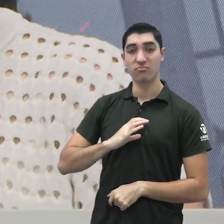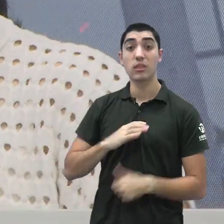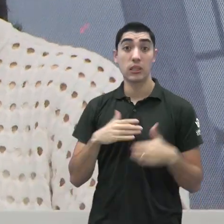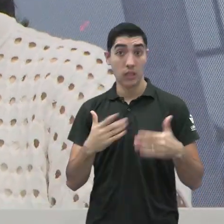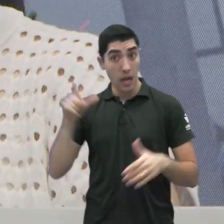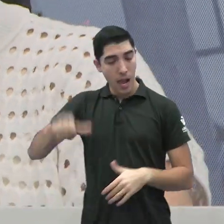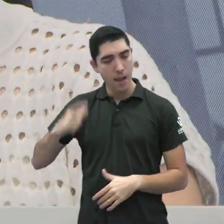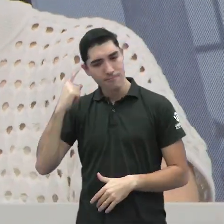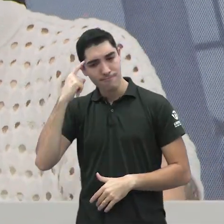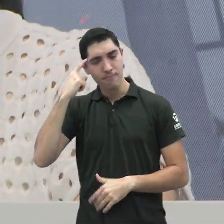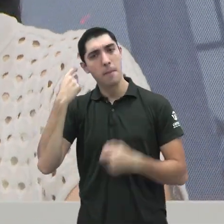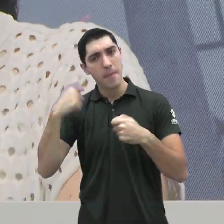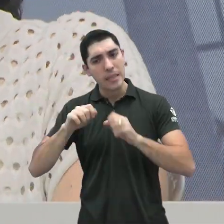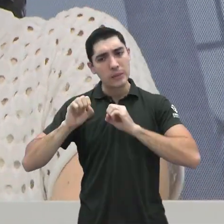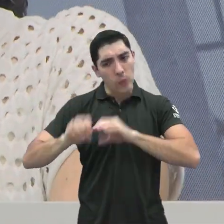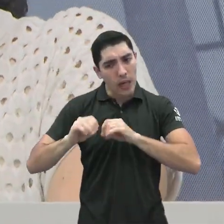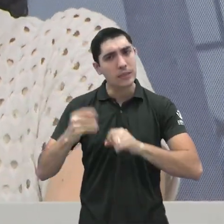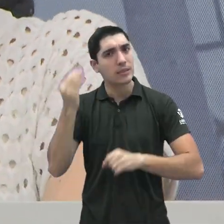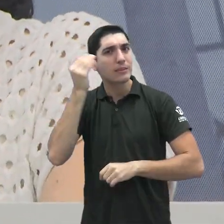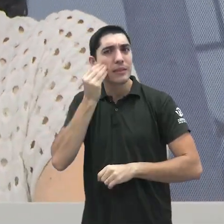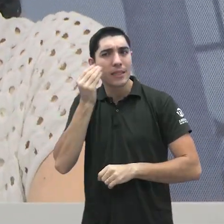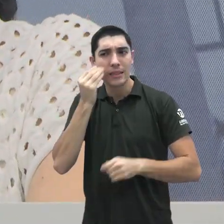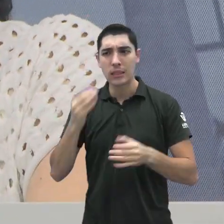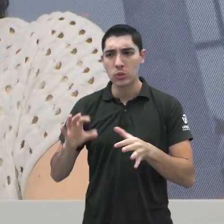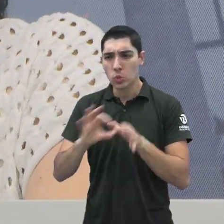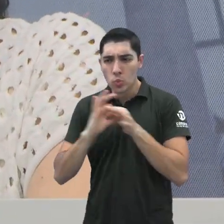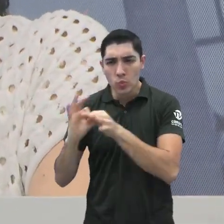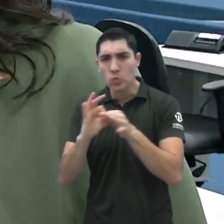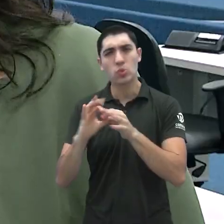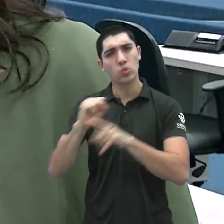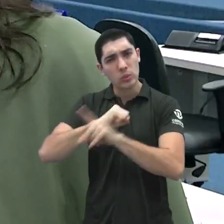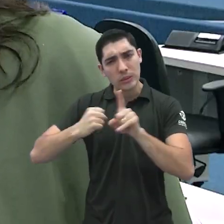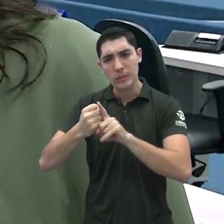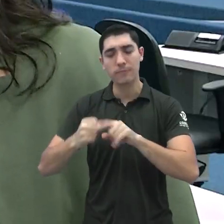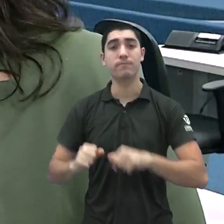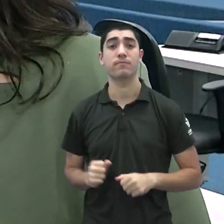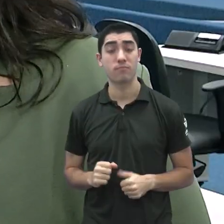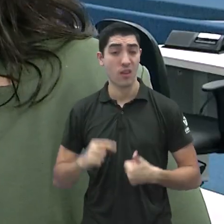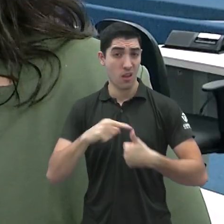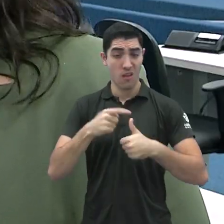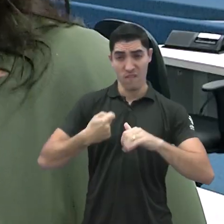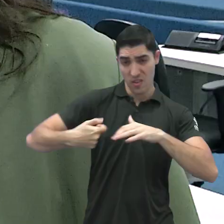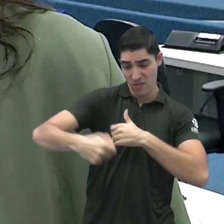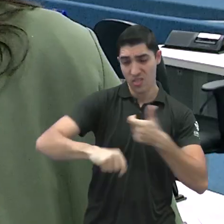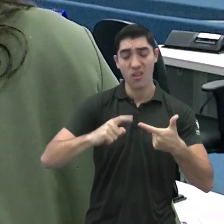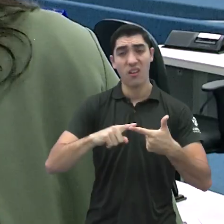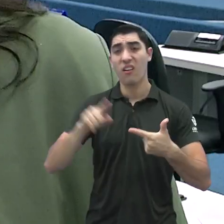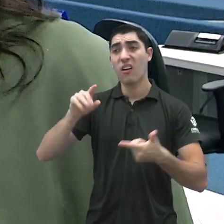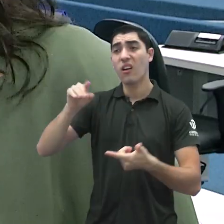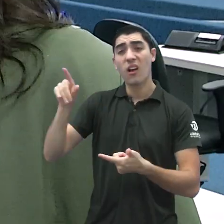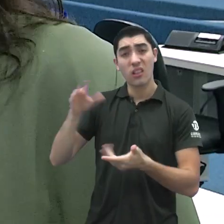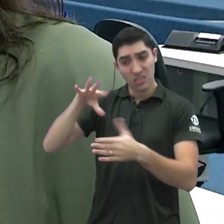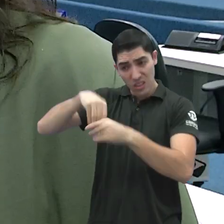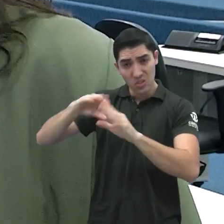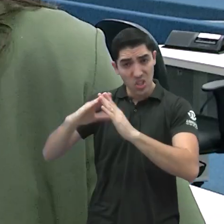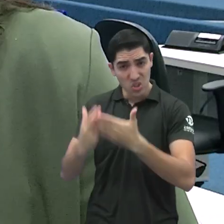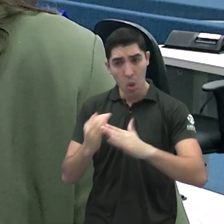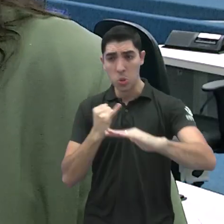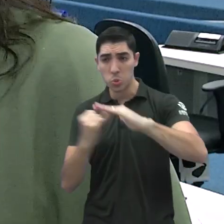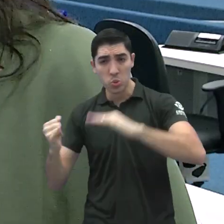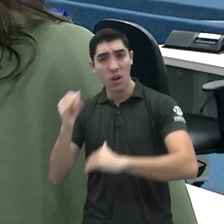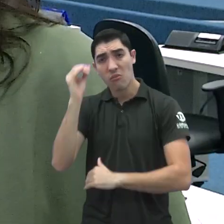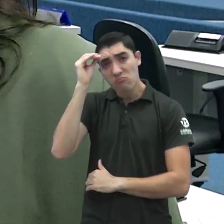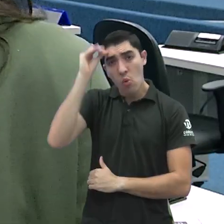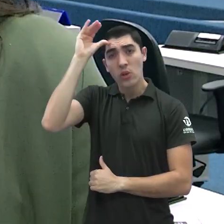coletivos e organizações são essenciais para aproximá-los do debate. Fake news, falta de conhecimento político dentro das escolas,